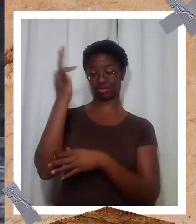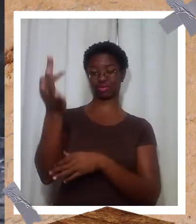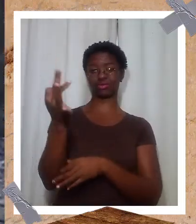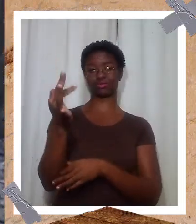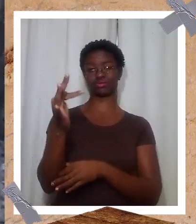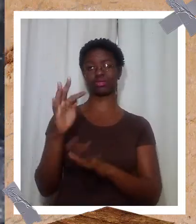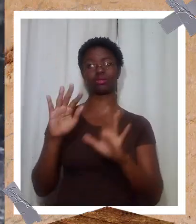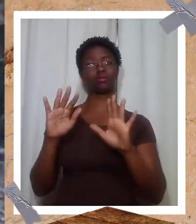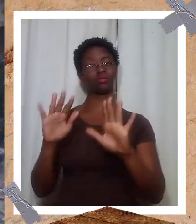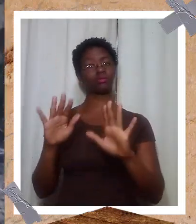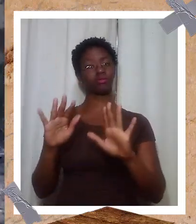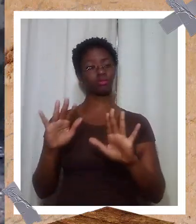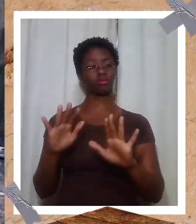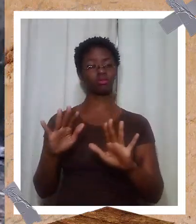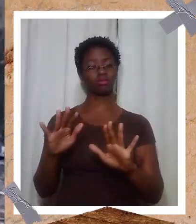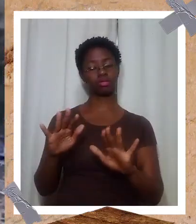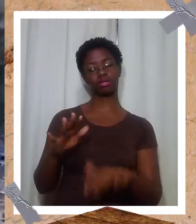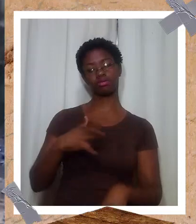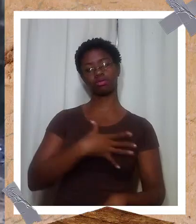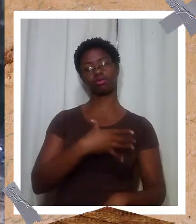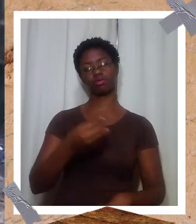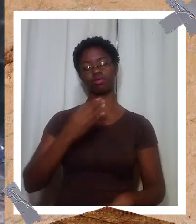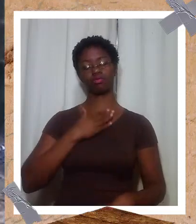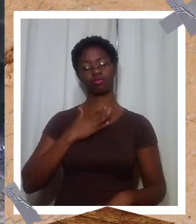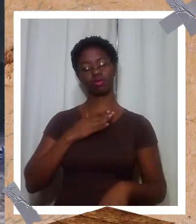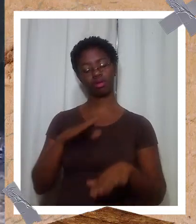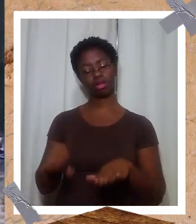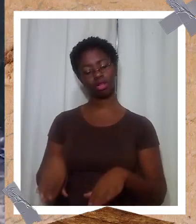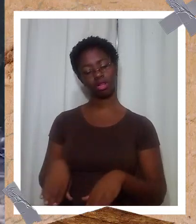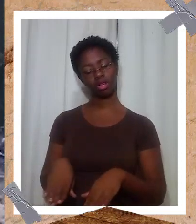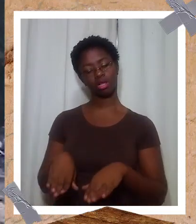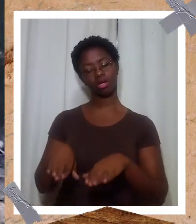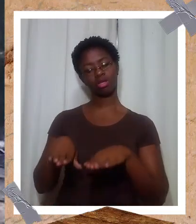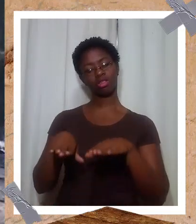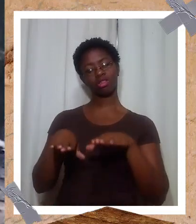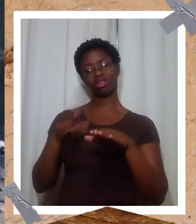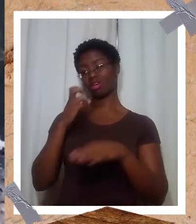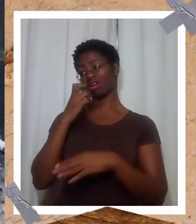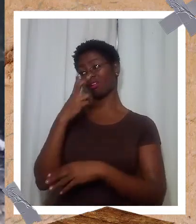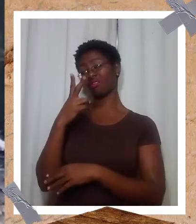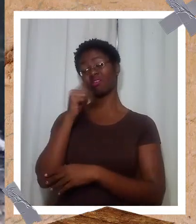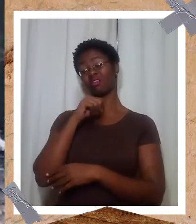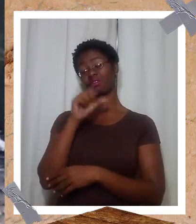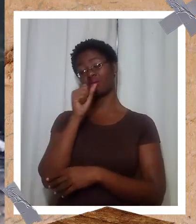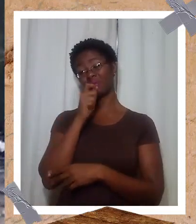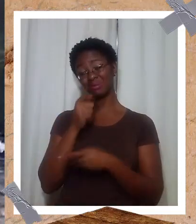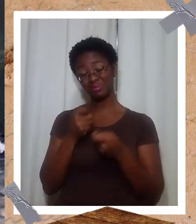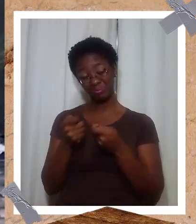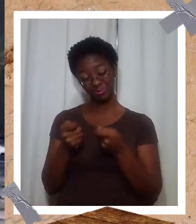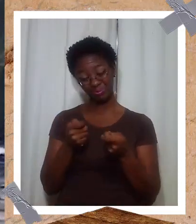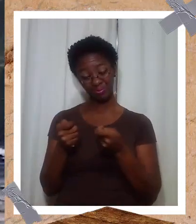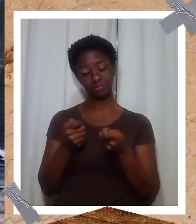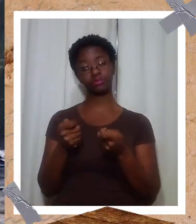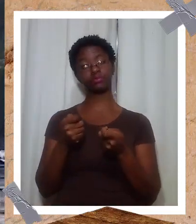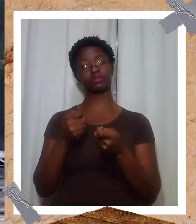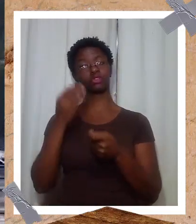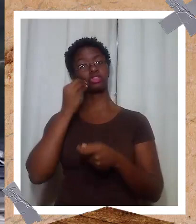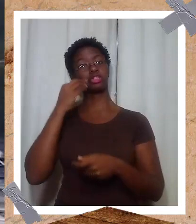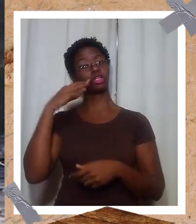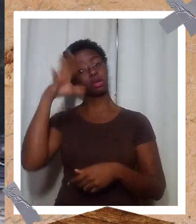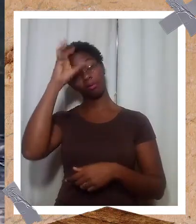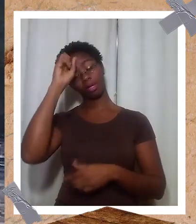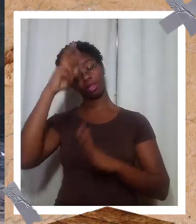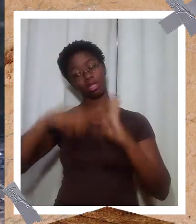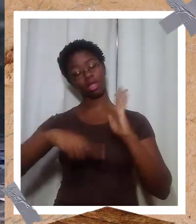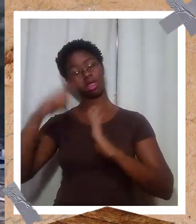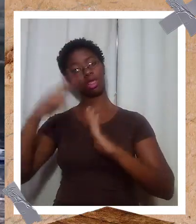dessa ambiência amorfa, meu filho crescia respirando culturas, vendo a mãe contar moedas, aprendendo a ler e a ser lido de